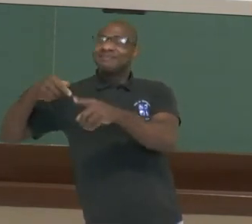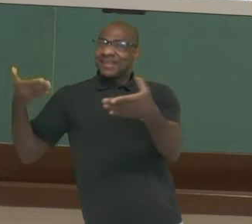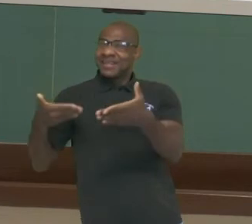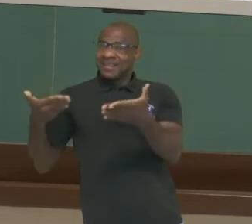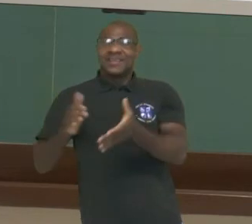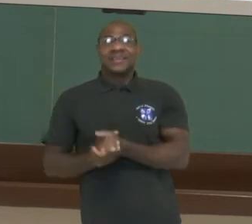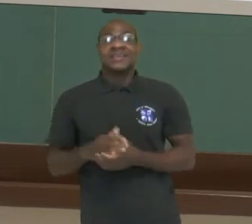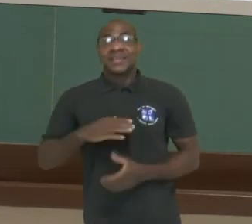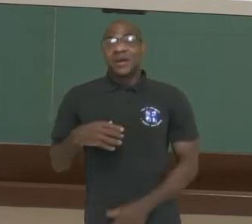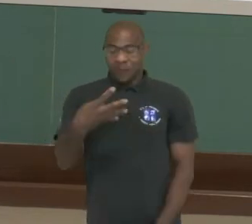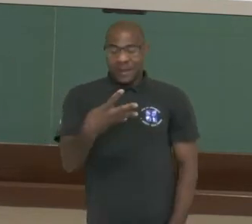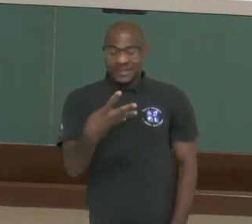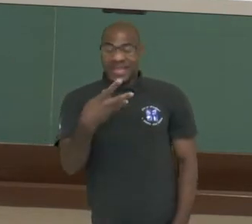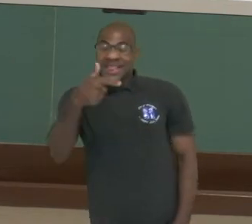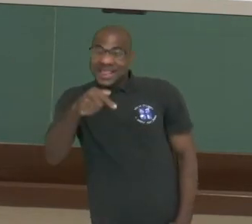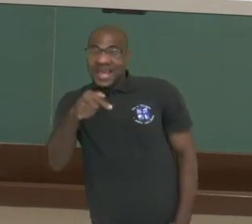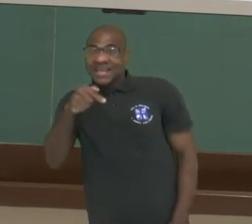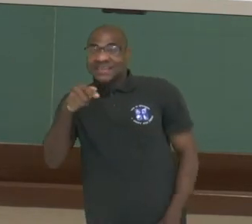é